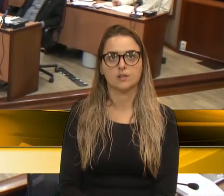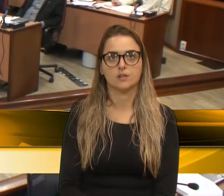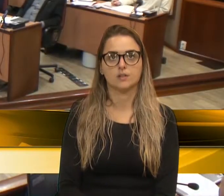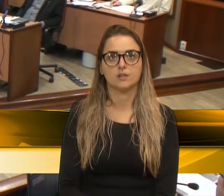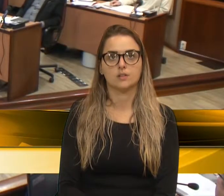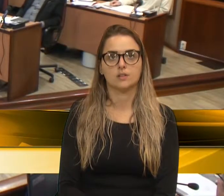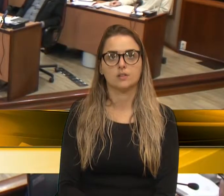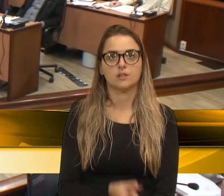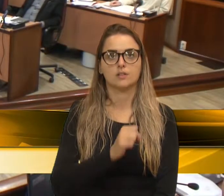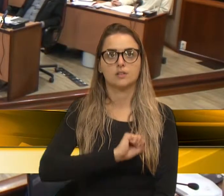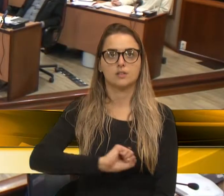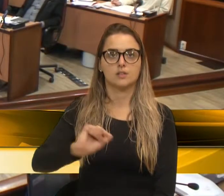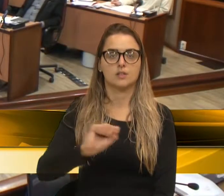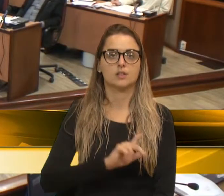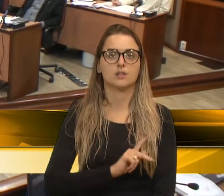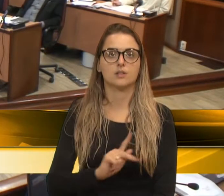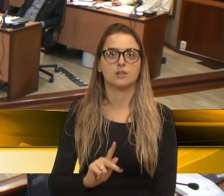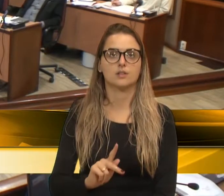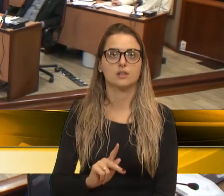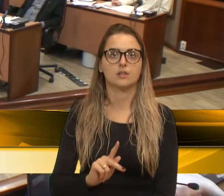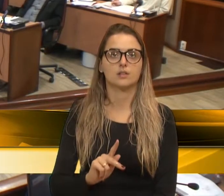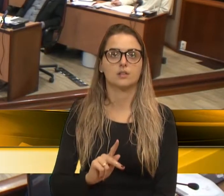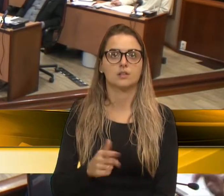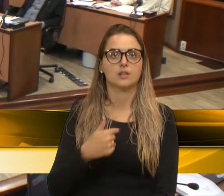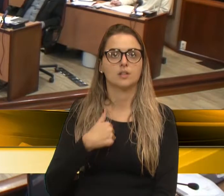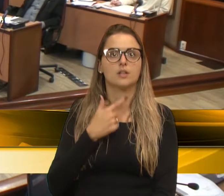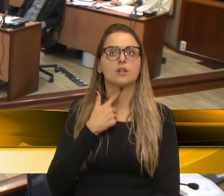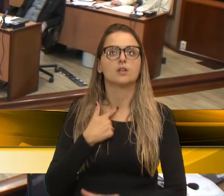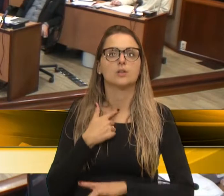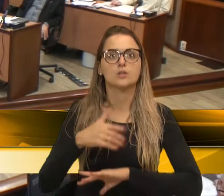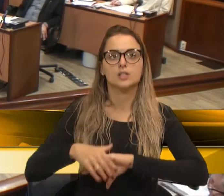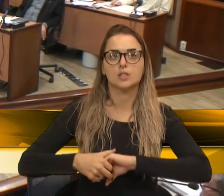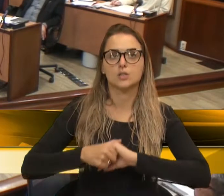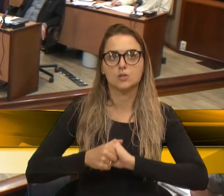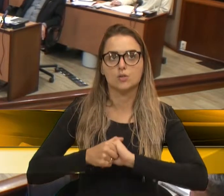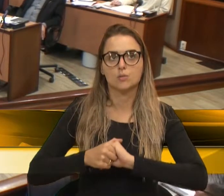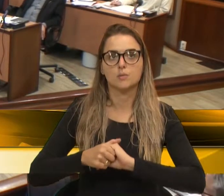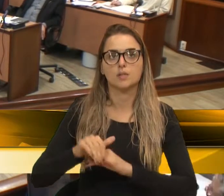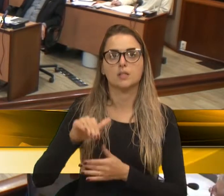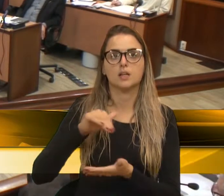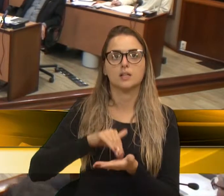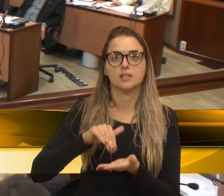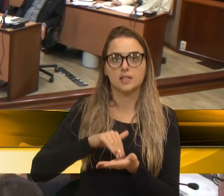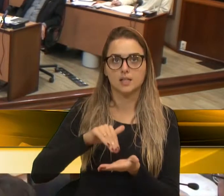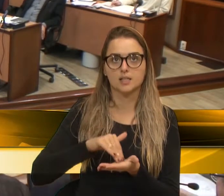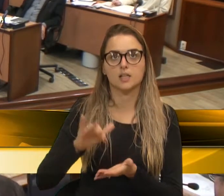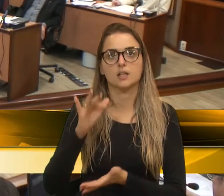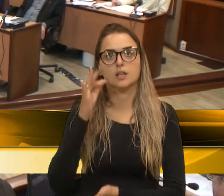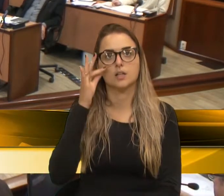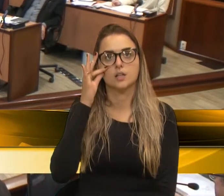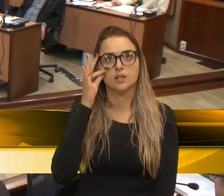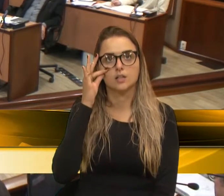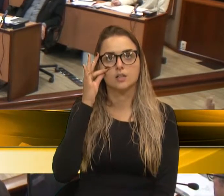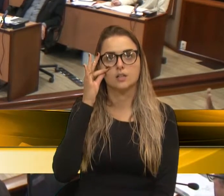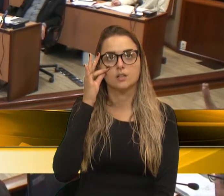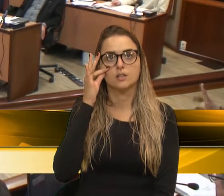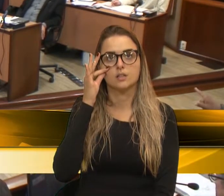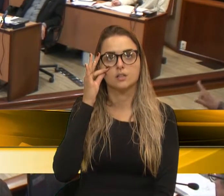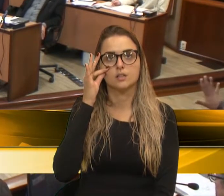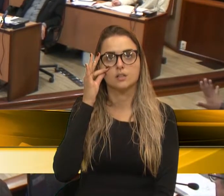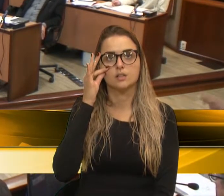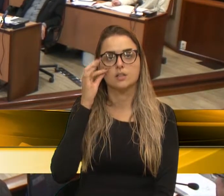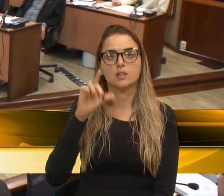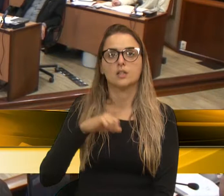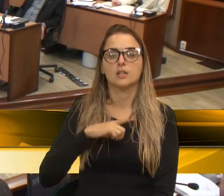Senhor presidente, gostaria de cumprimentar o secretário, então, pela presença. Eu